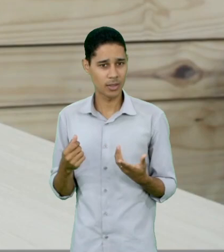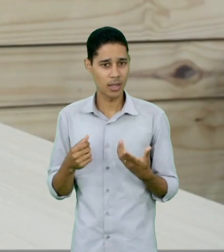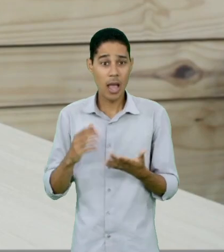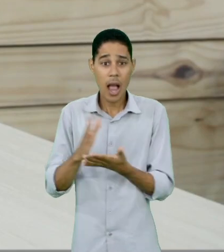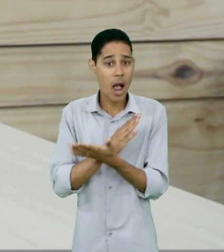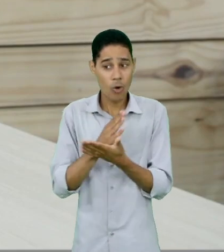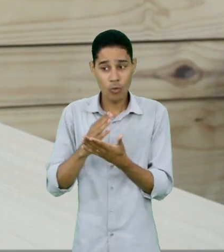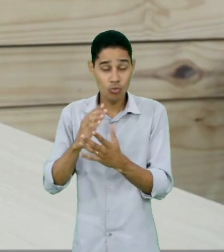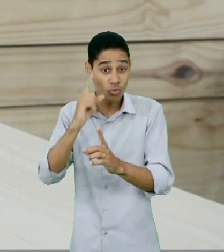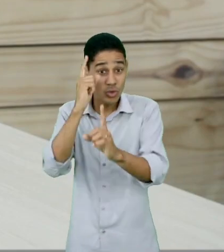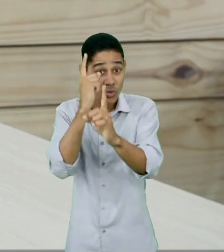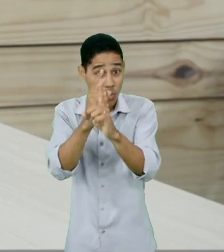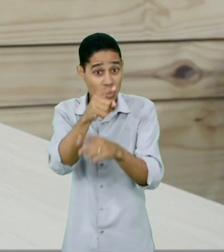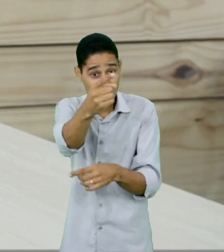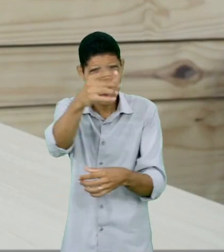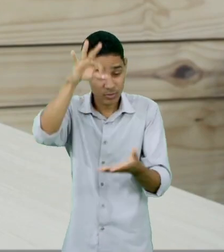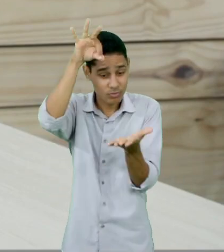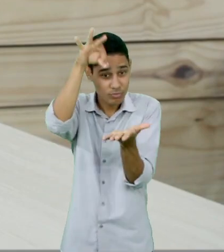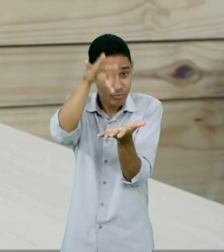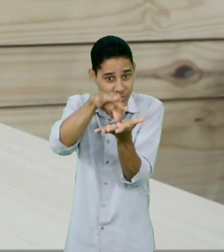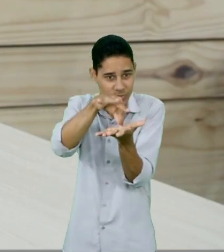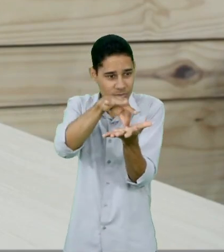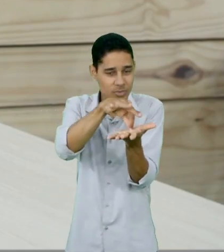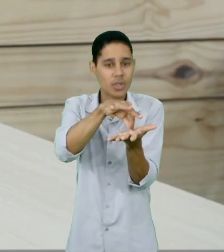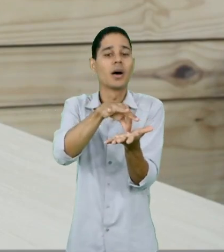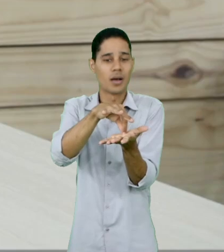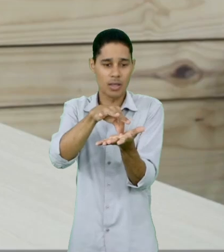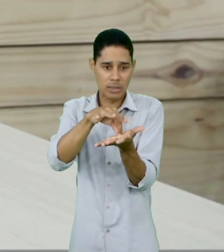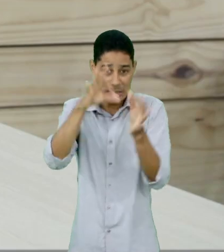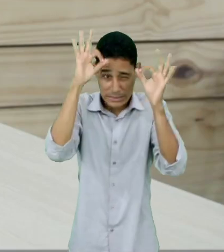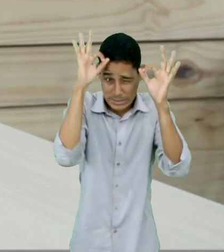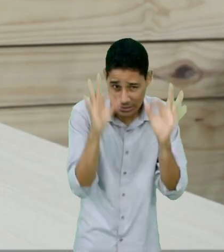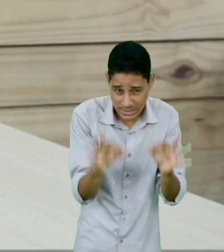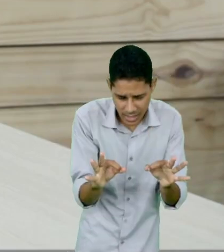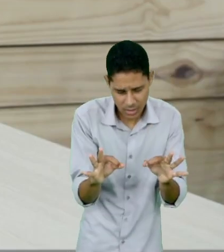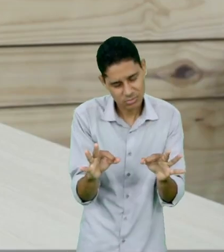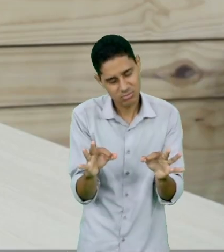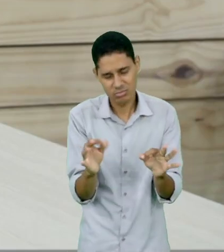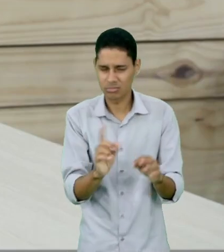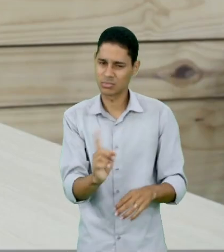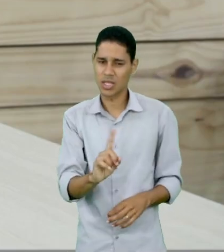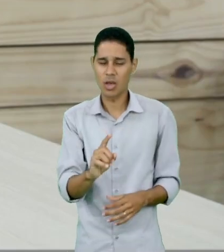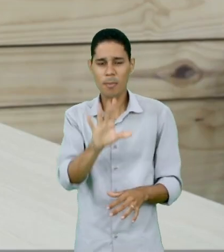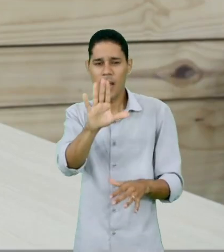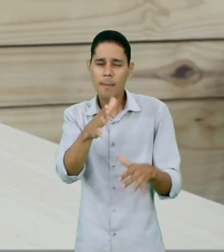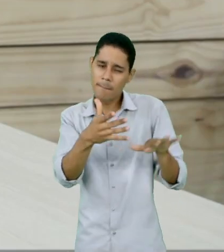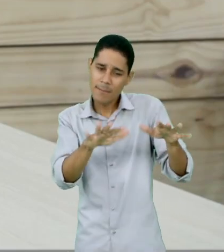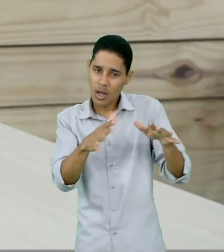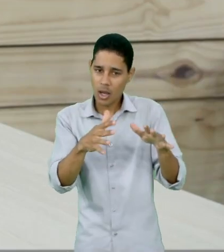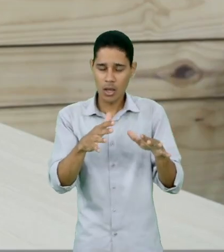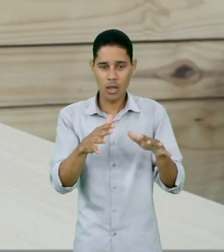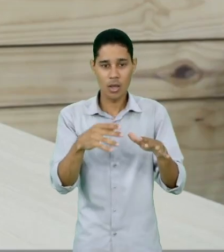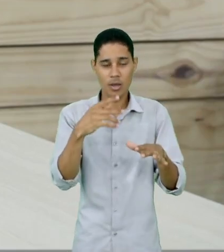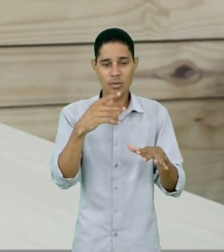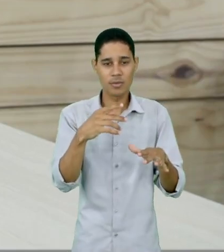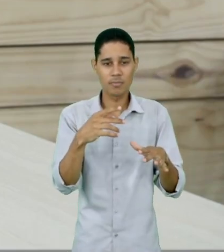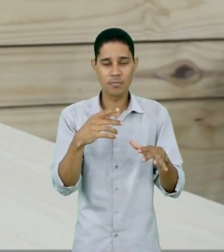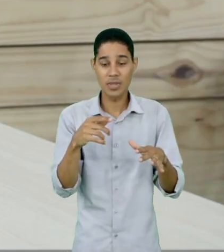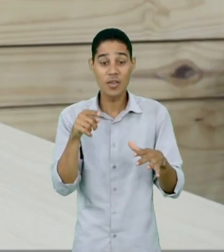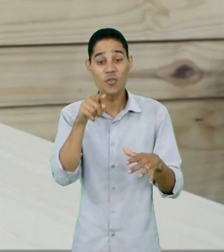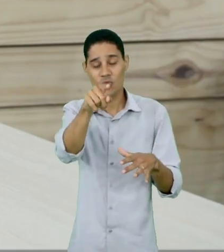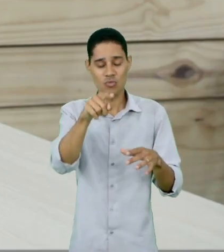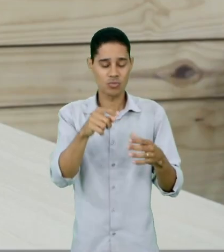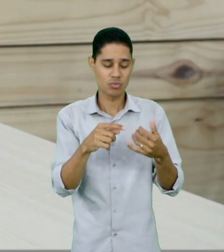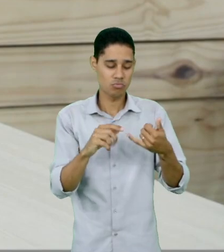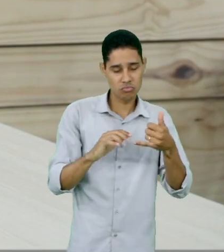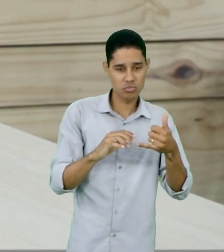localização. Lógico que a localização não vai ser precisa, né? Mas vai ser uma localização baseada no servidor